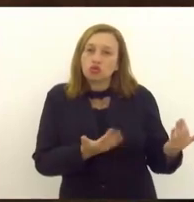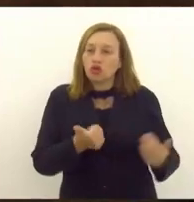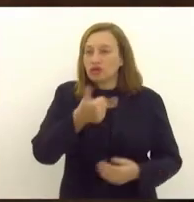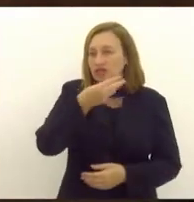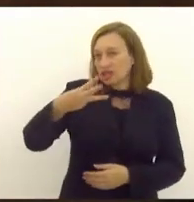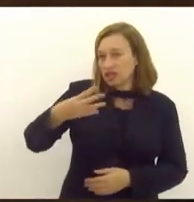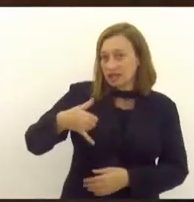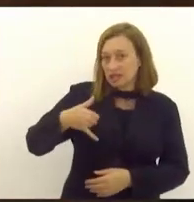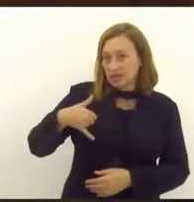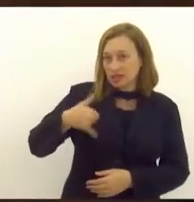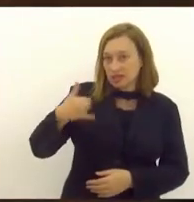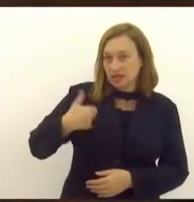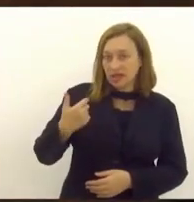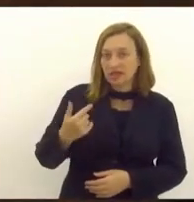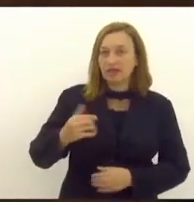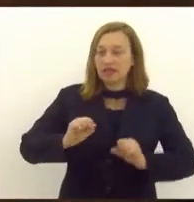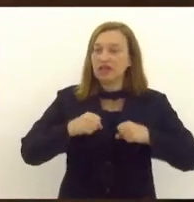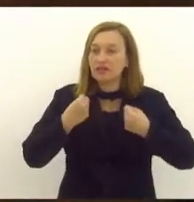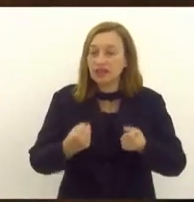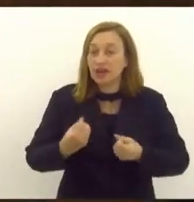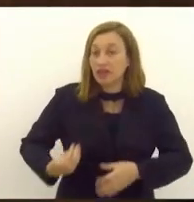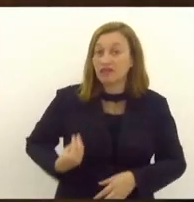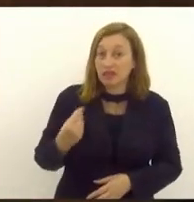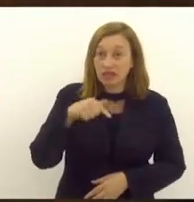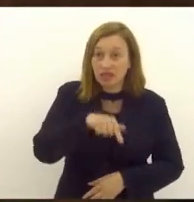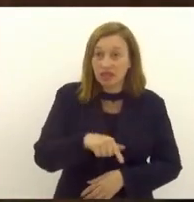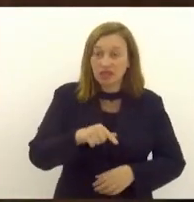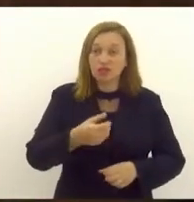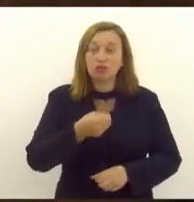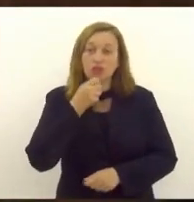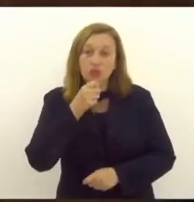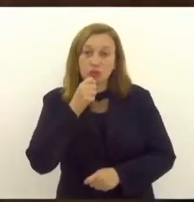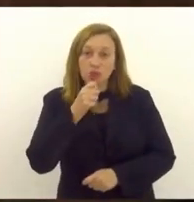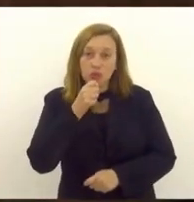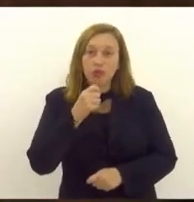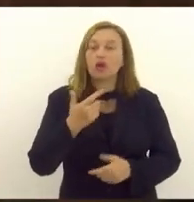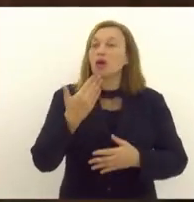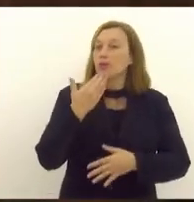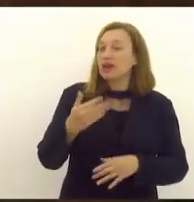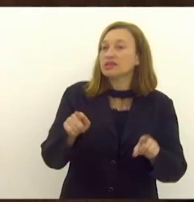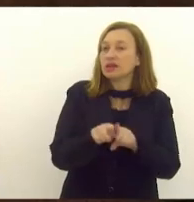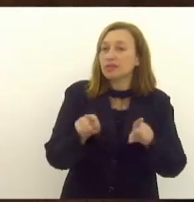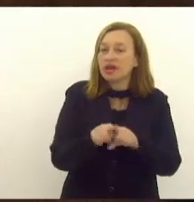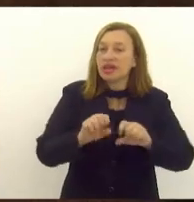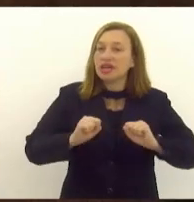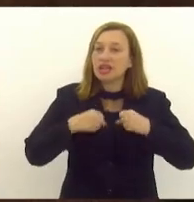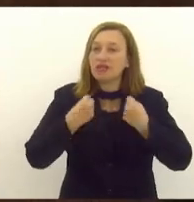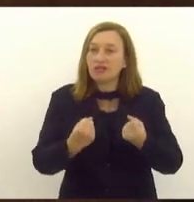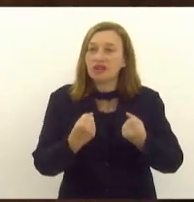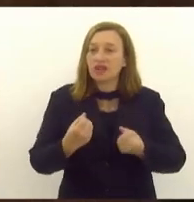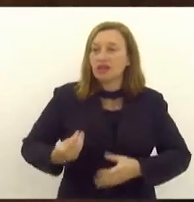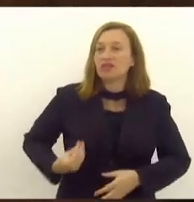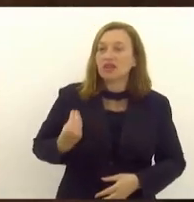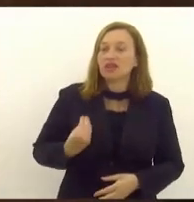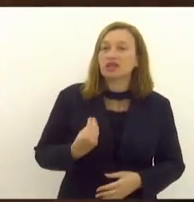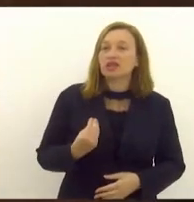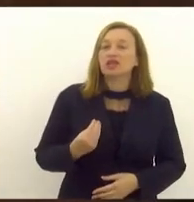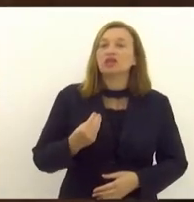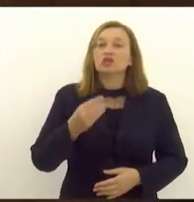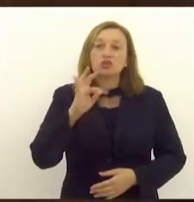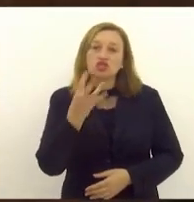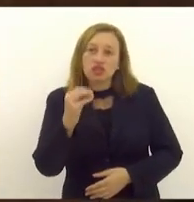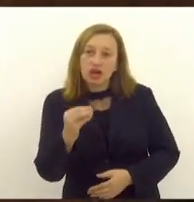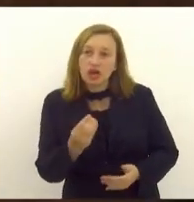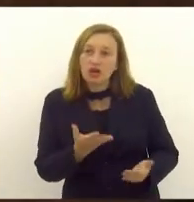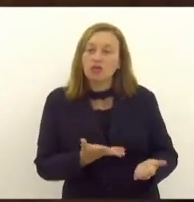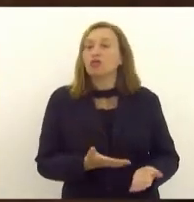aqueles que vem aqui defender a vida microfone eu peço também por favor que defendam a vida do Tiago um jovem executado